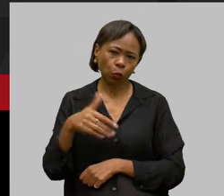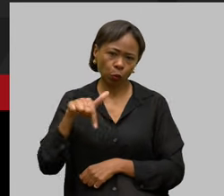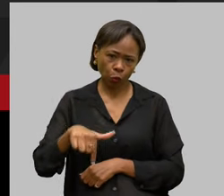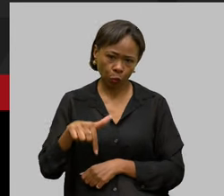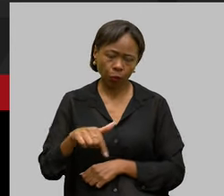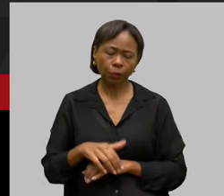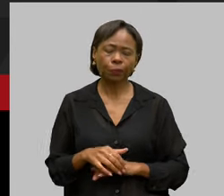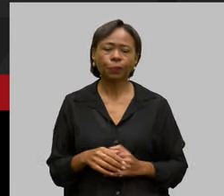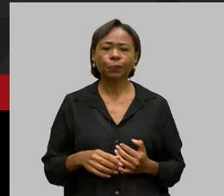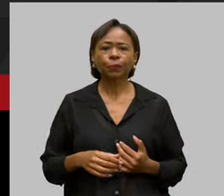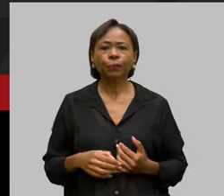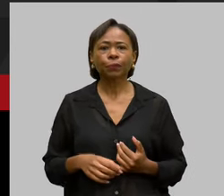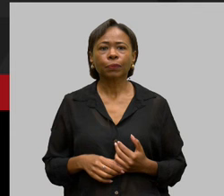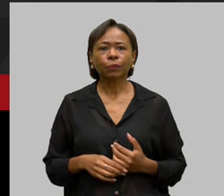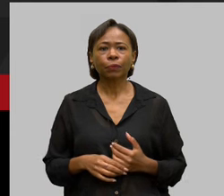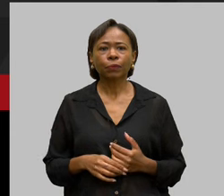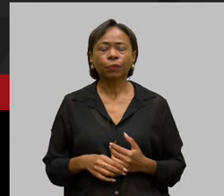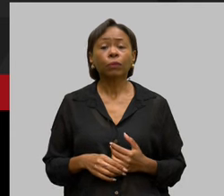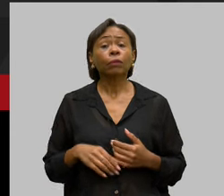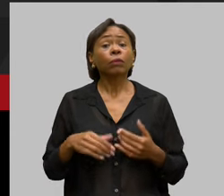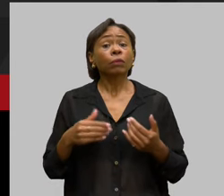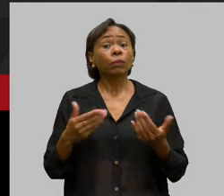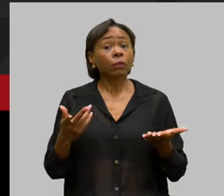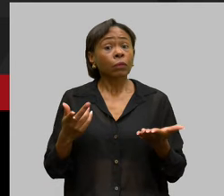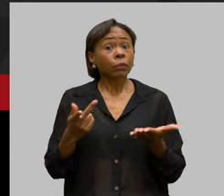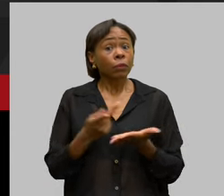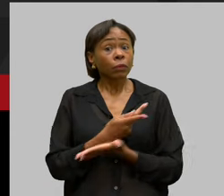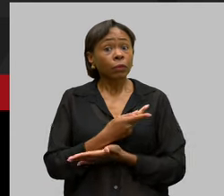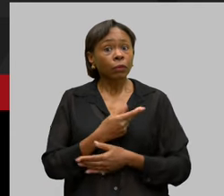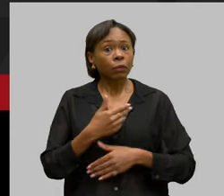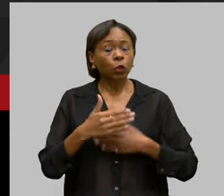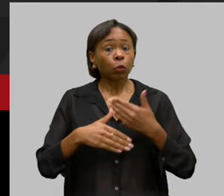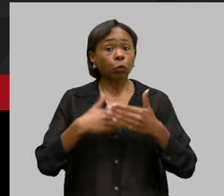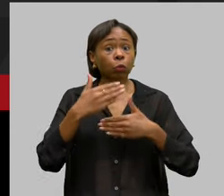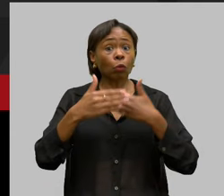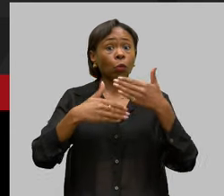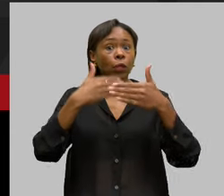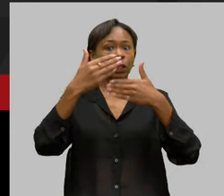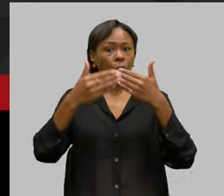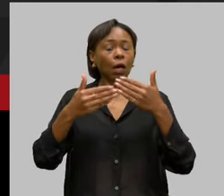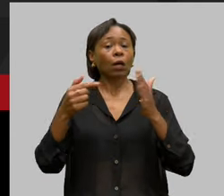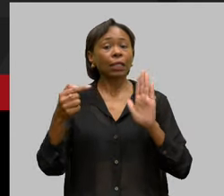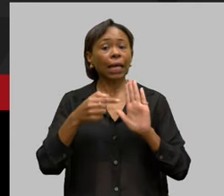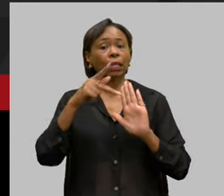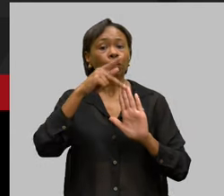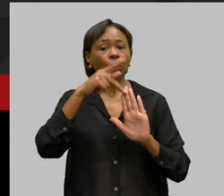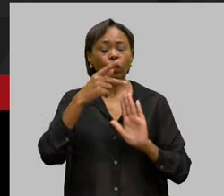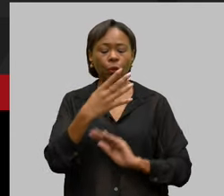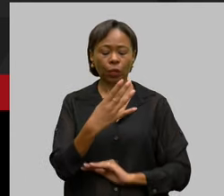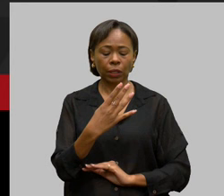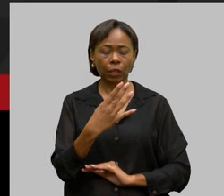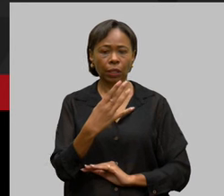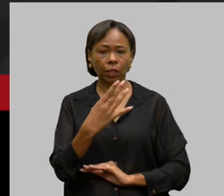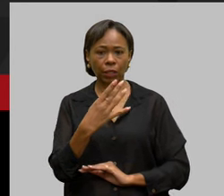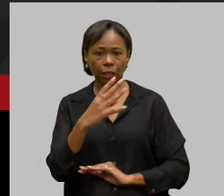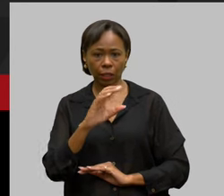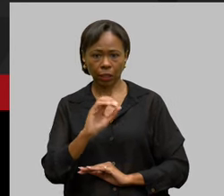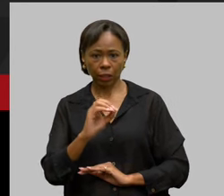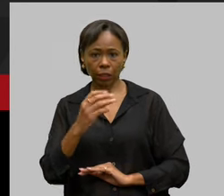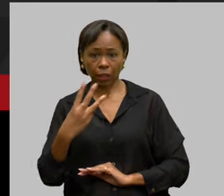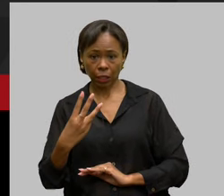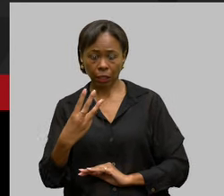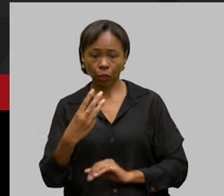pra gente avaliar eh e aí houve uma grande evolução já na portaria eh 403 em 2008 quando pela primeira vez